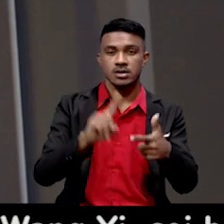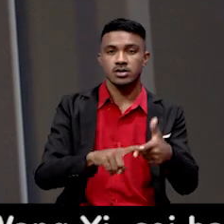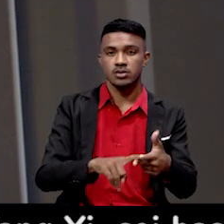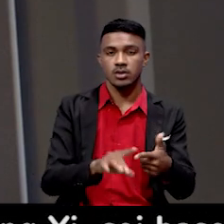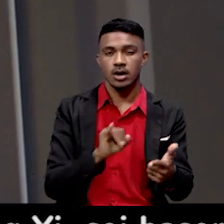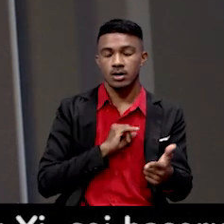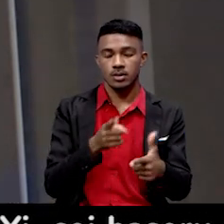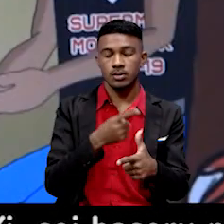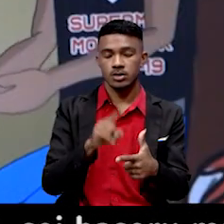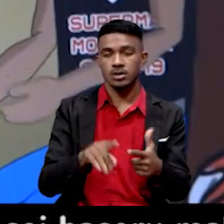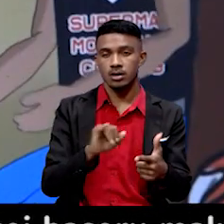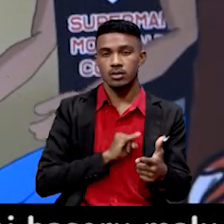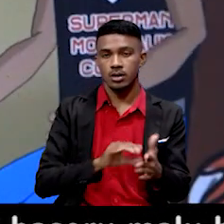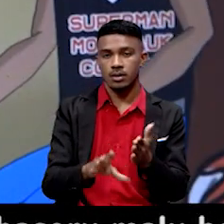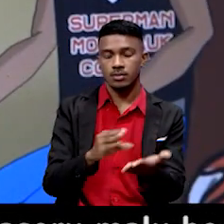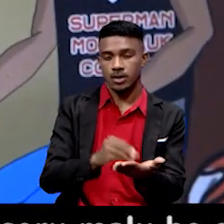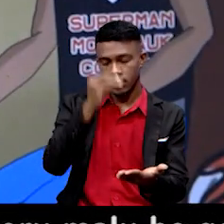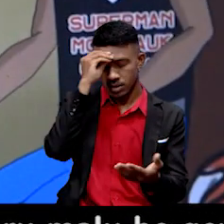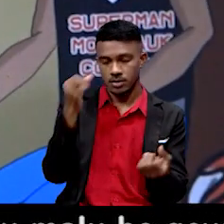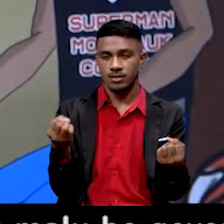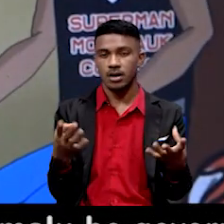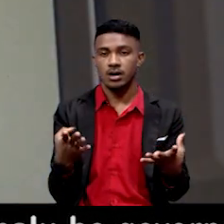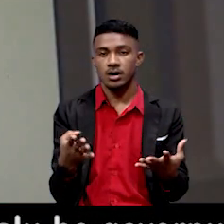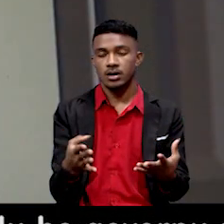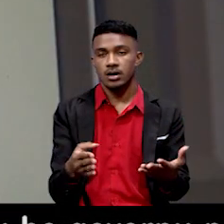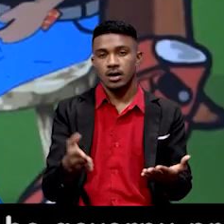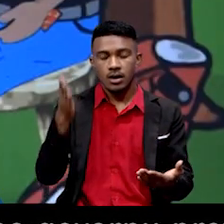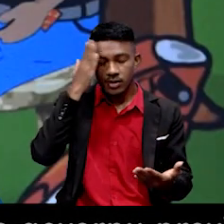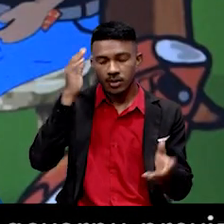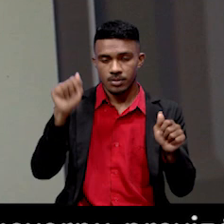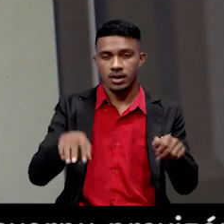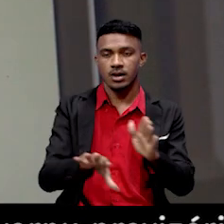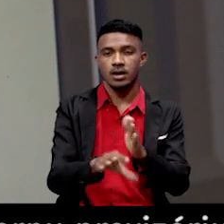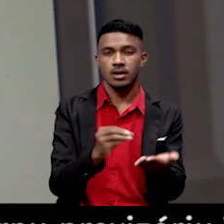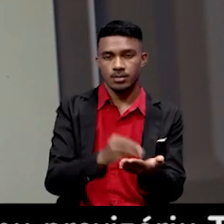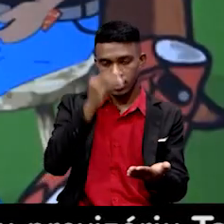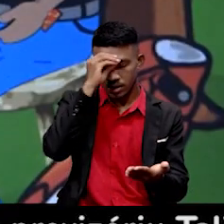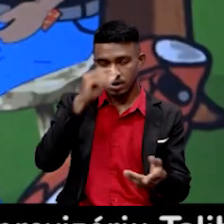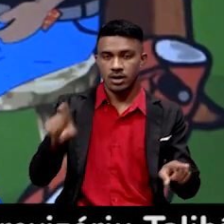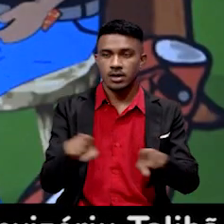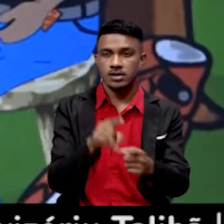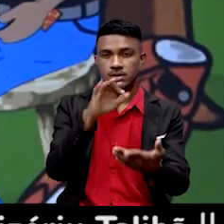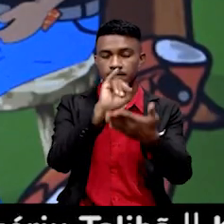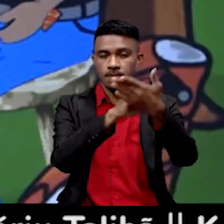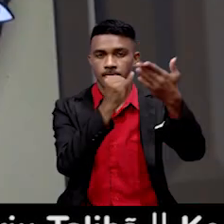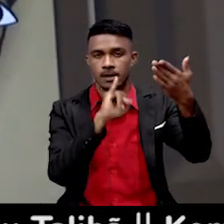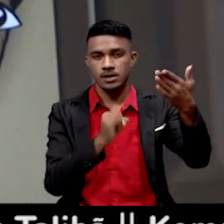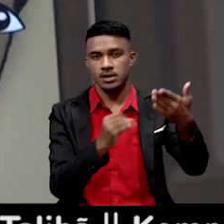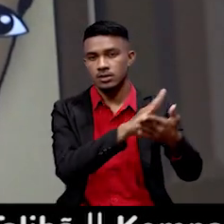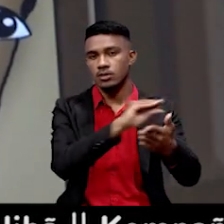de aprender há estamos tutorial bar que lá então iniciativa na há para poder aprender ele com a graphic design ba